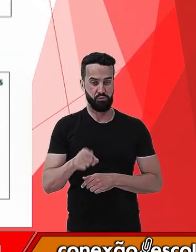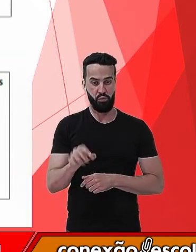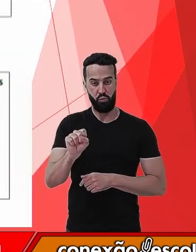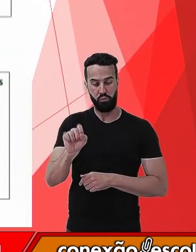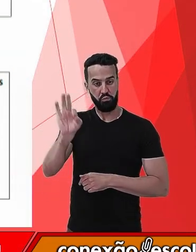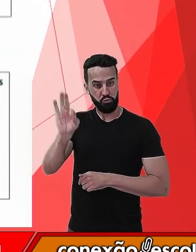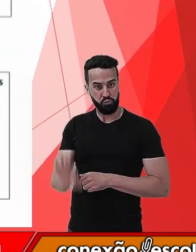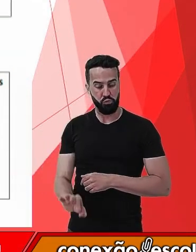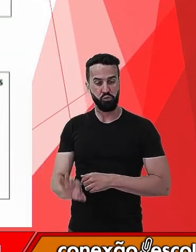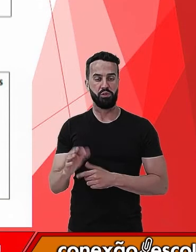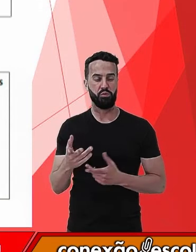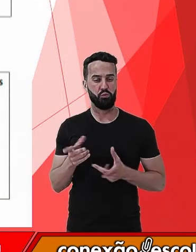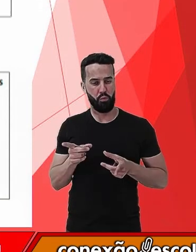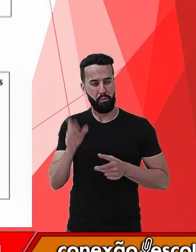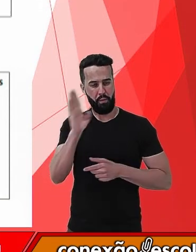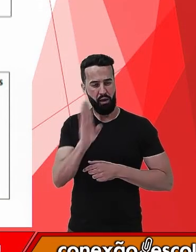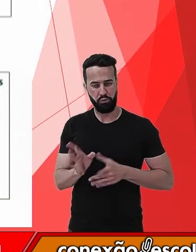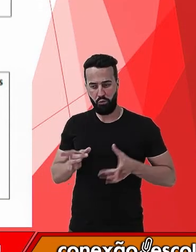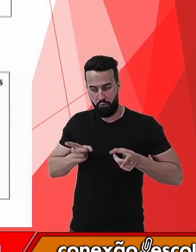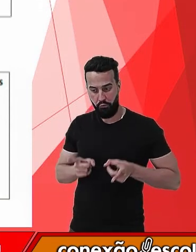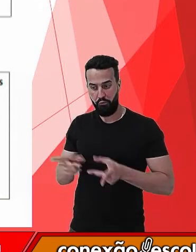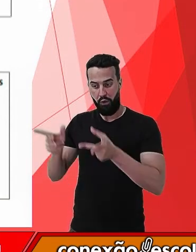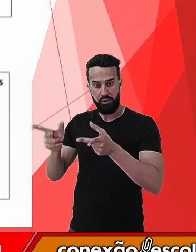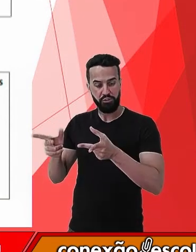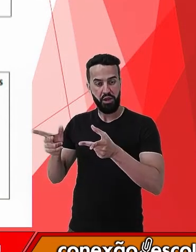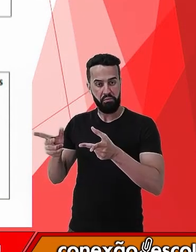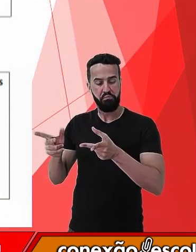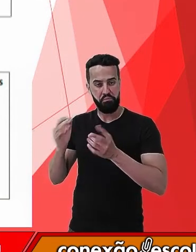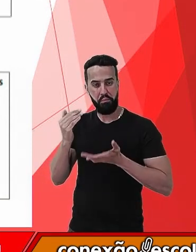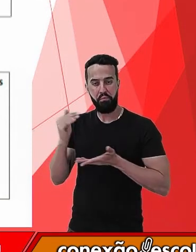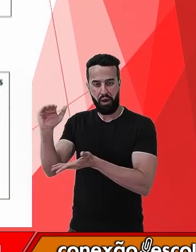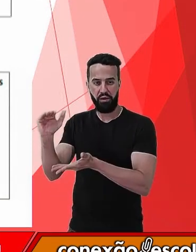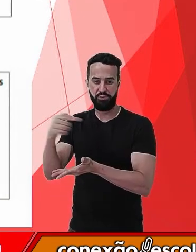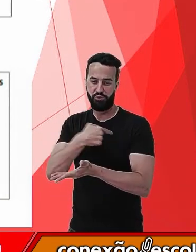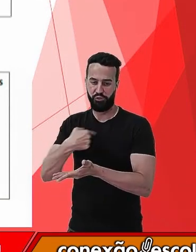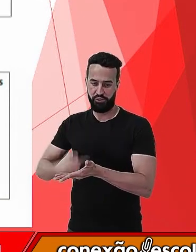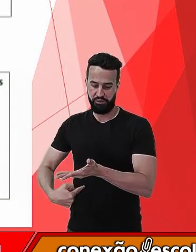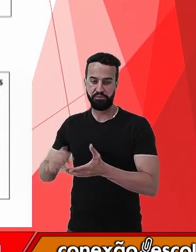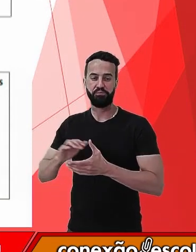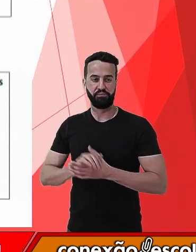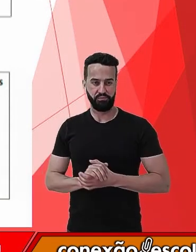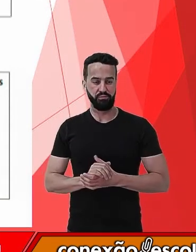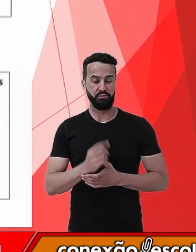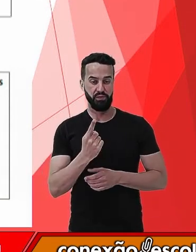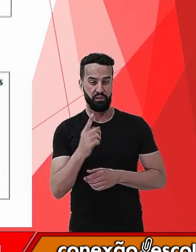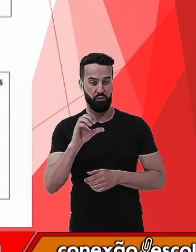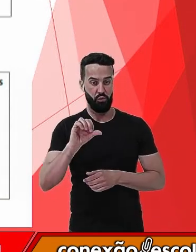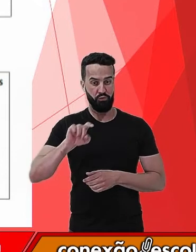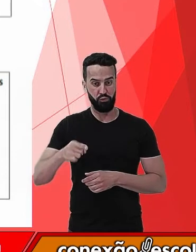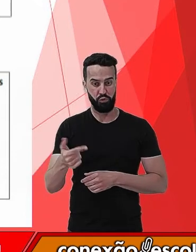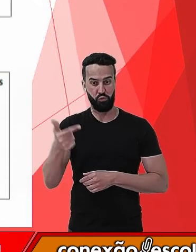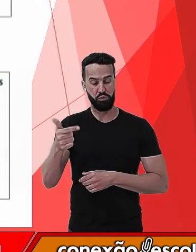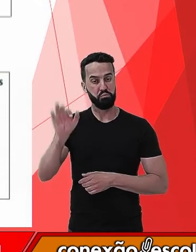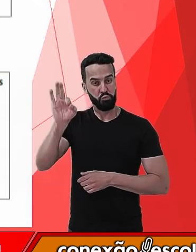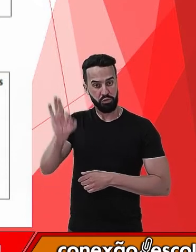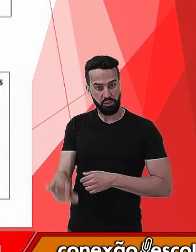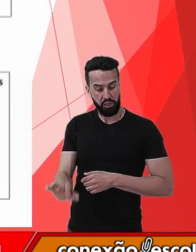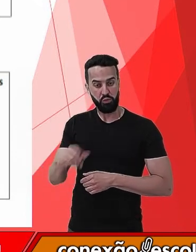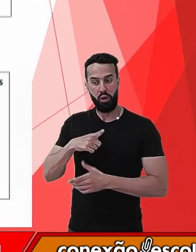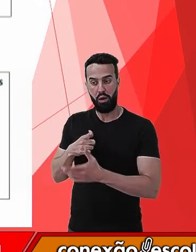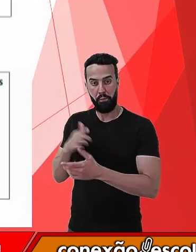a IBM, fabricando celulares e componentes para computador. Viu aí? A China não fala